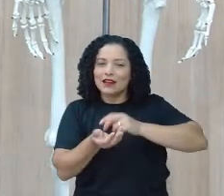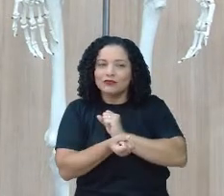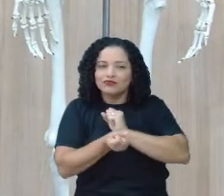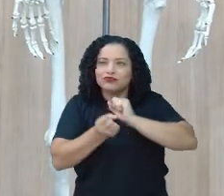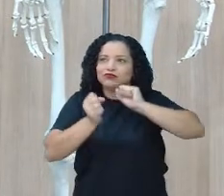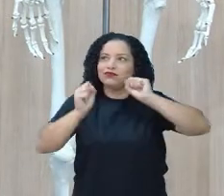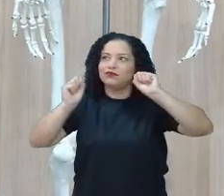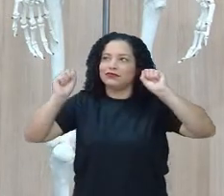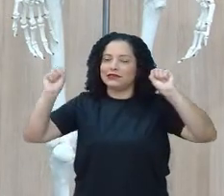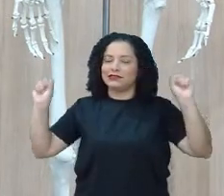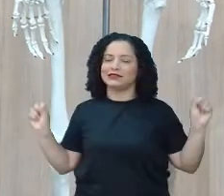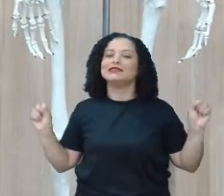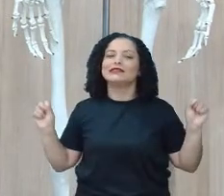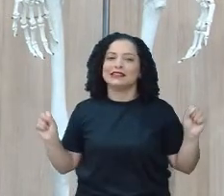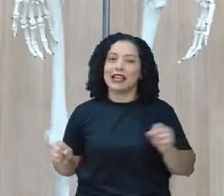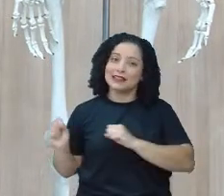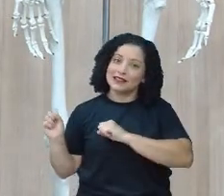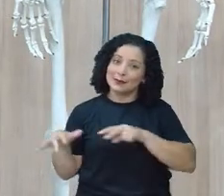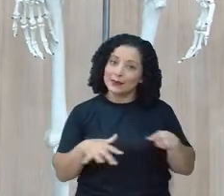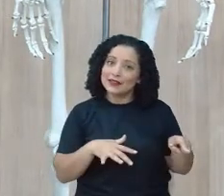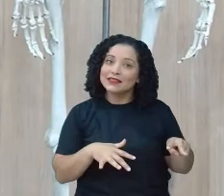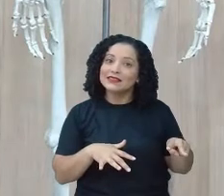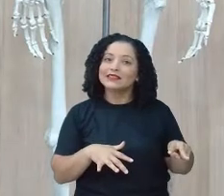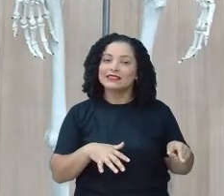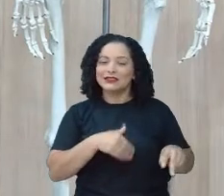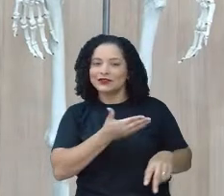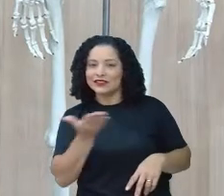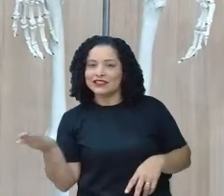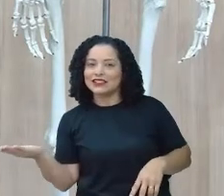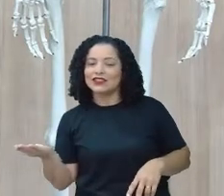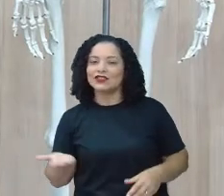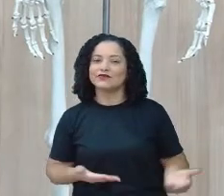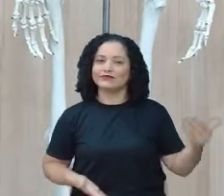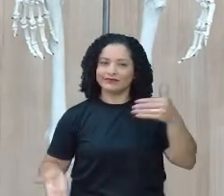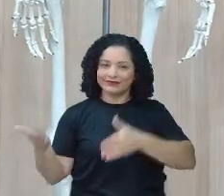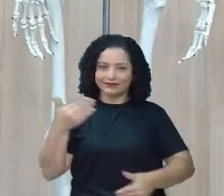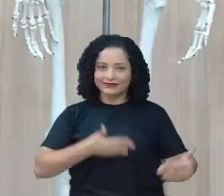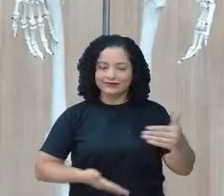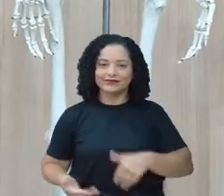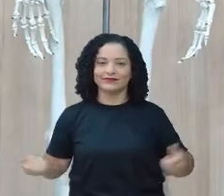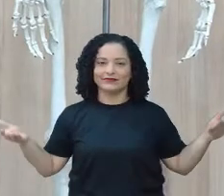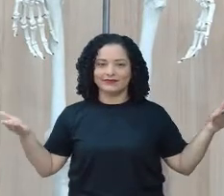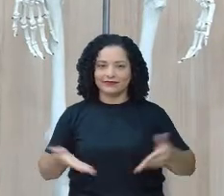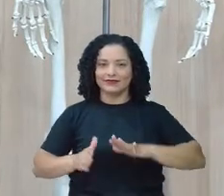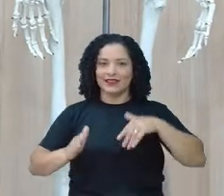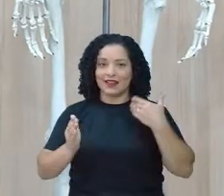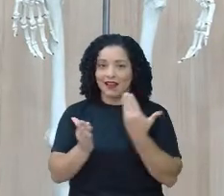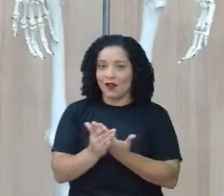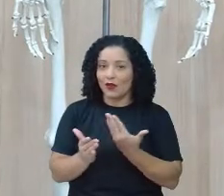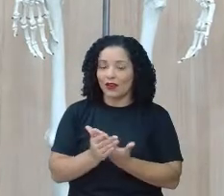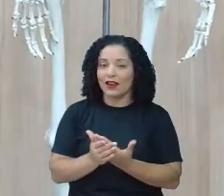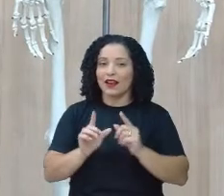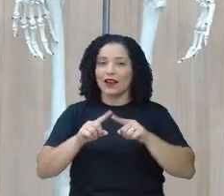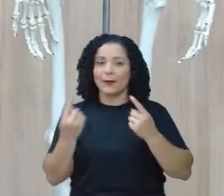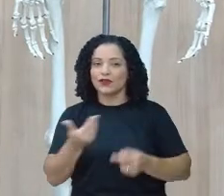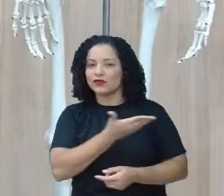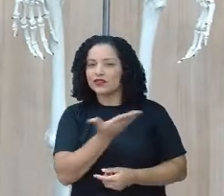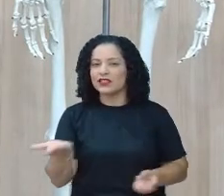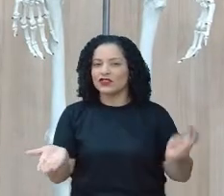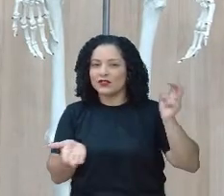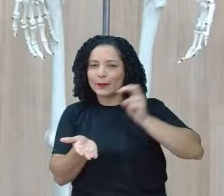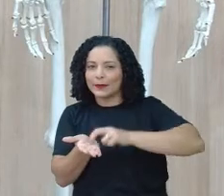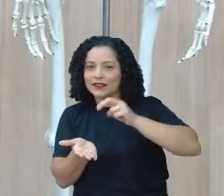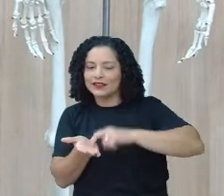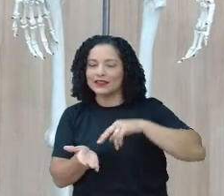essa semana não é o dia de vocês ir para a escola, então vocês estão aqui conosco. Mas quando vocês estiverem no horário da manhã na escola, não